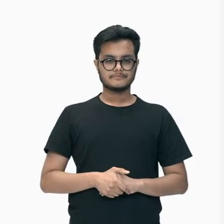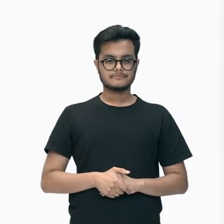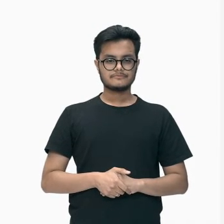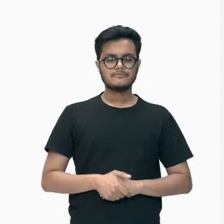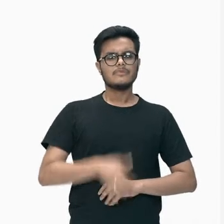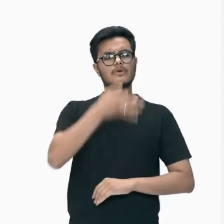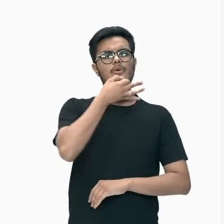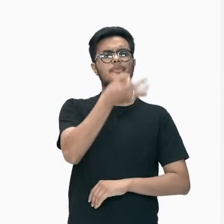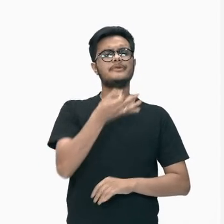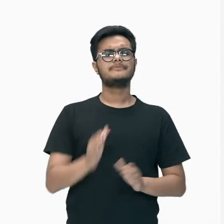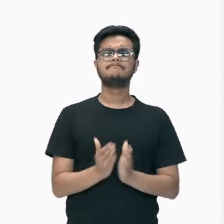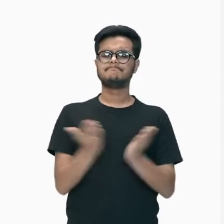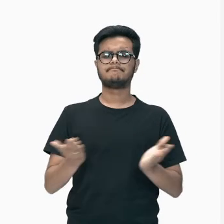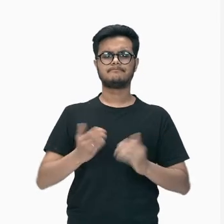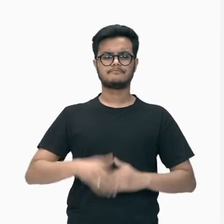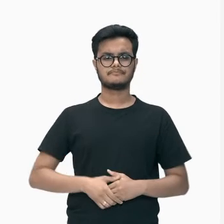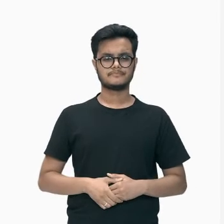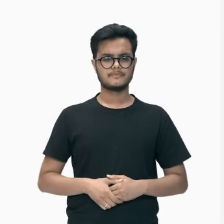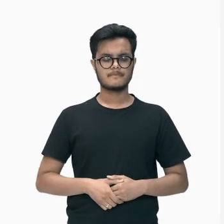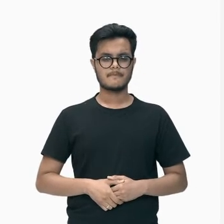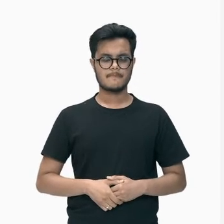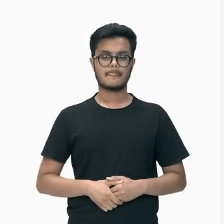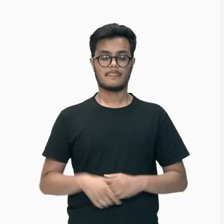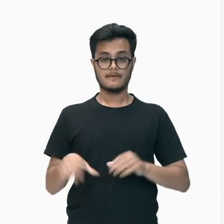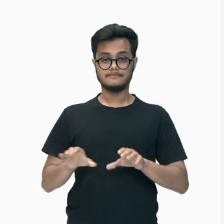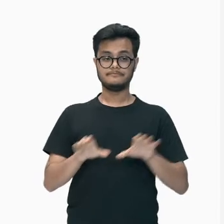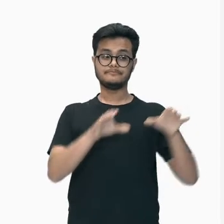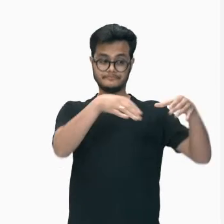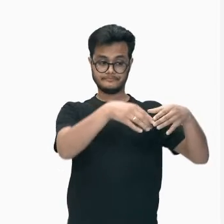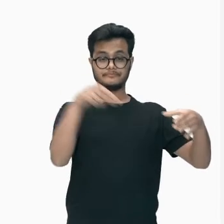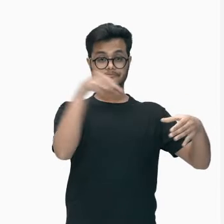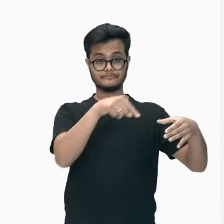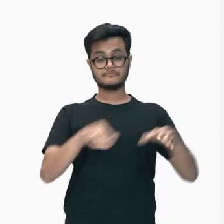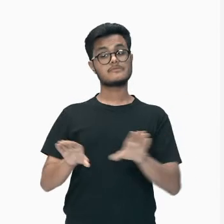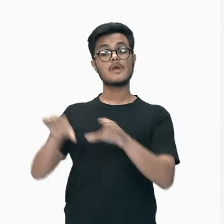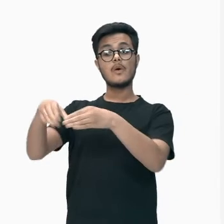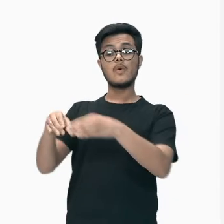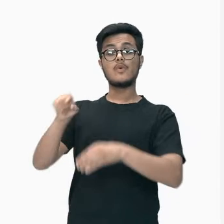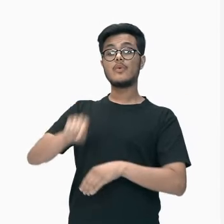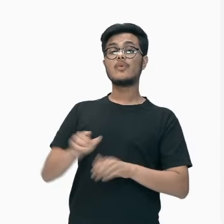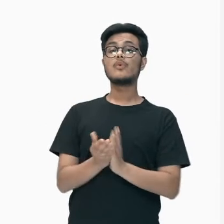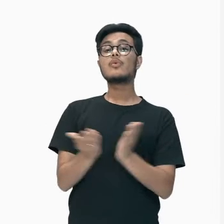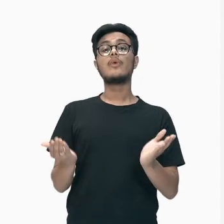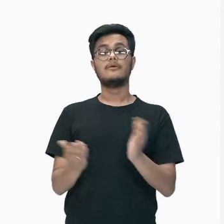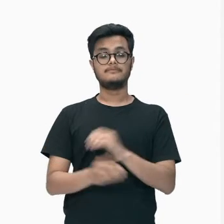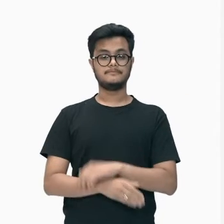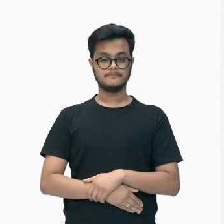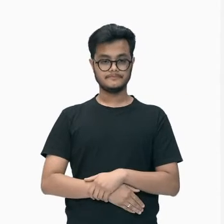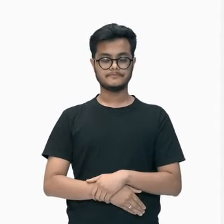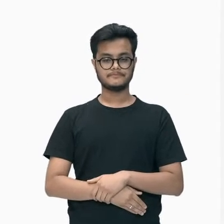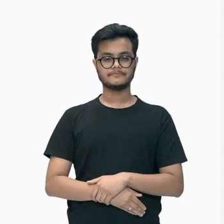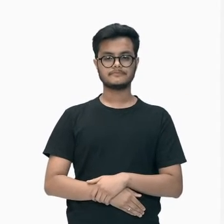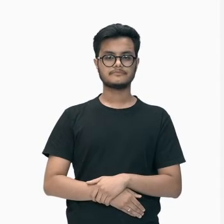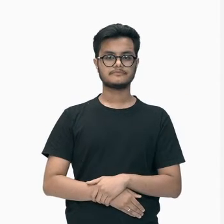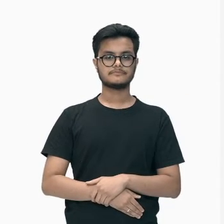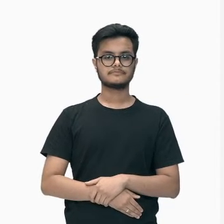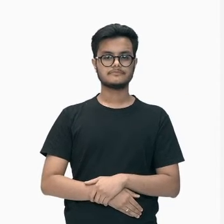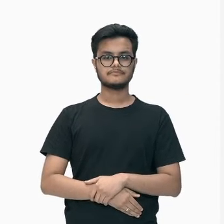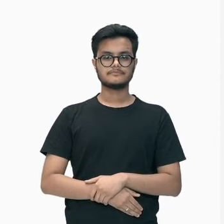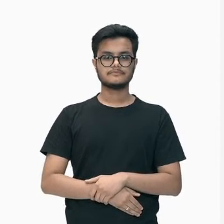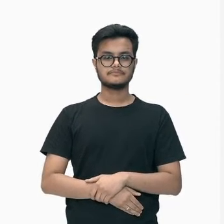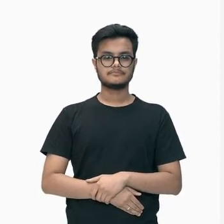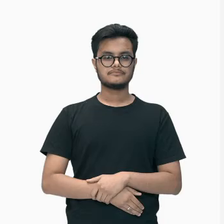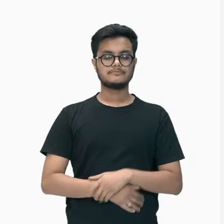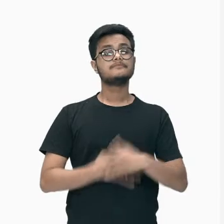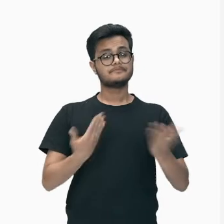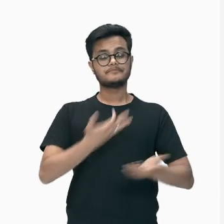desses partidos, o que defendia os liberais e o que defendia os conservadores. Os dois partidos, como nós já